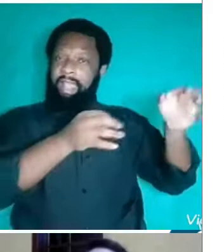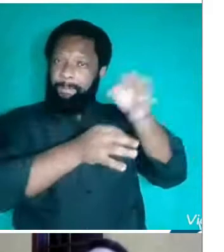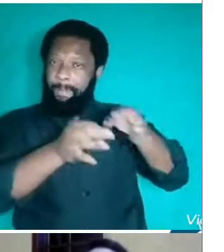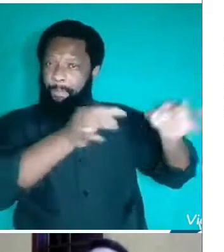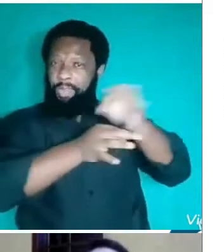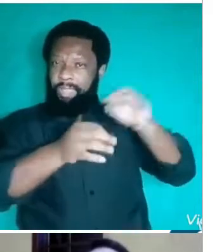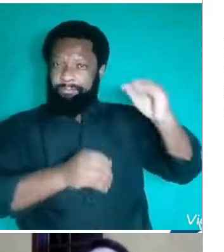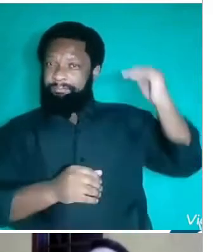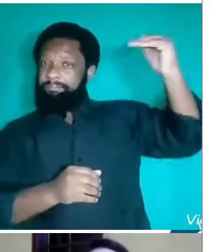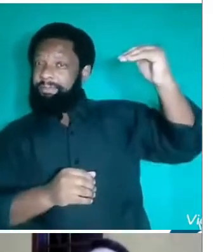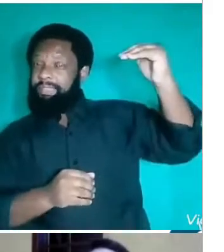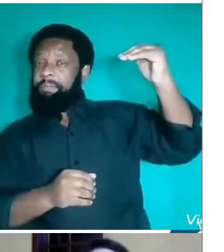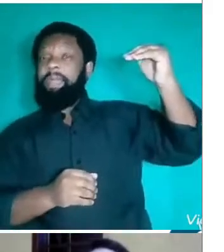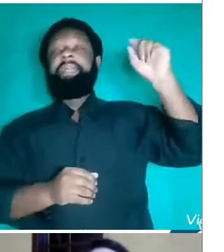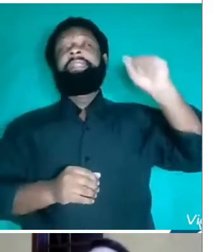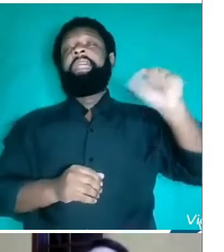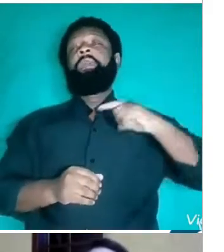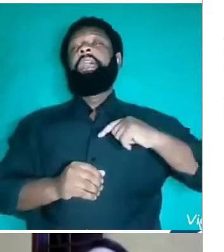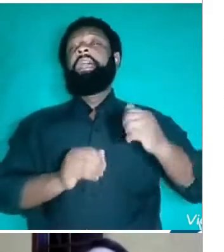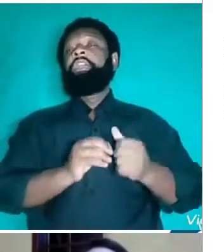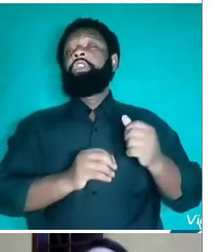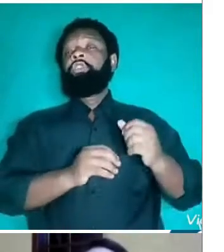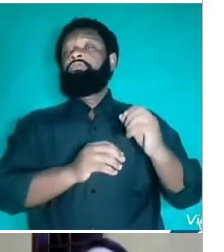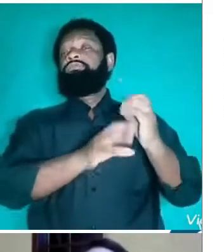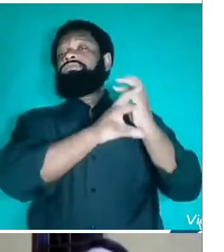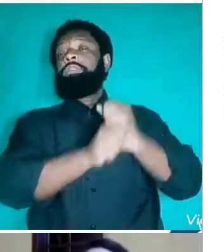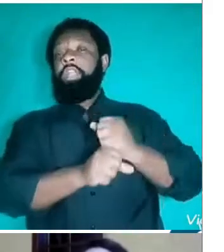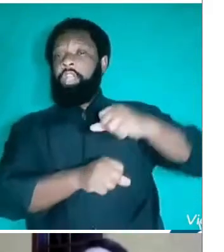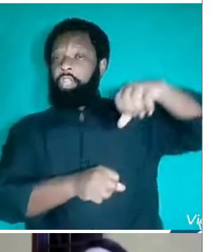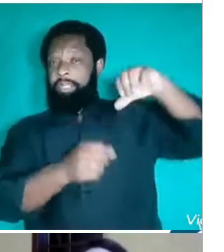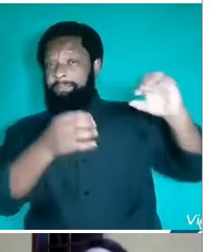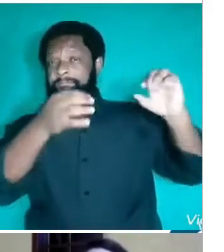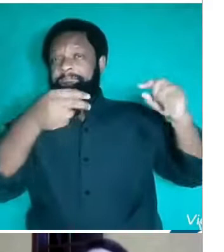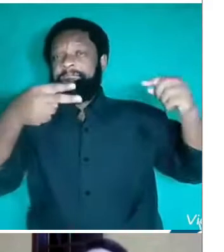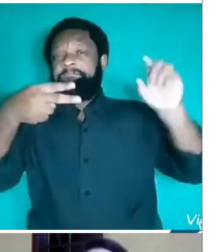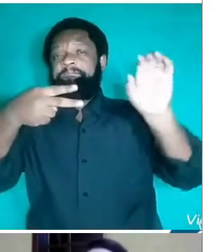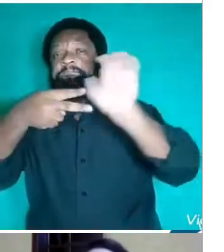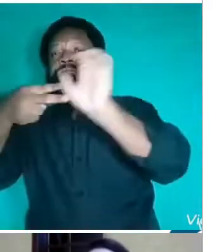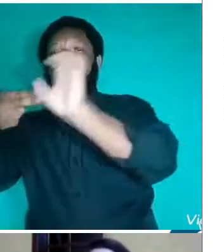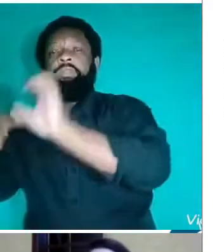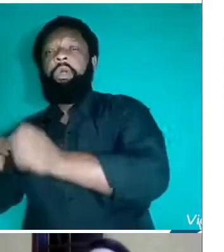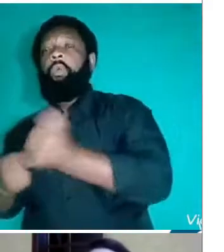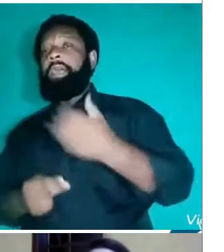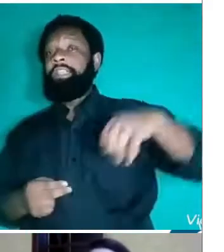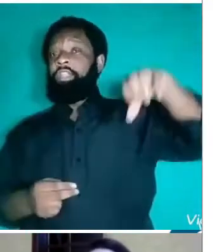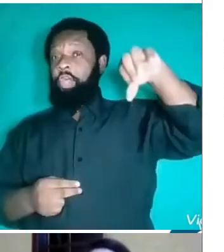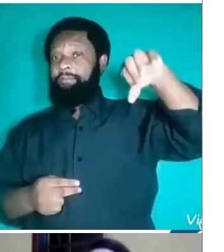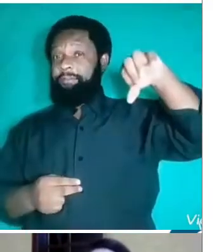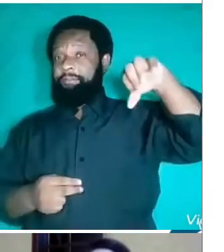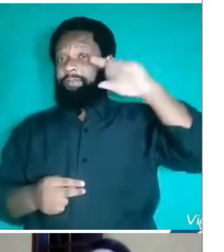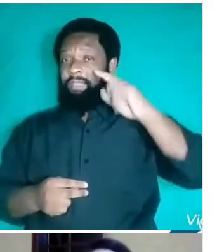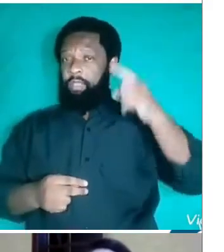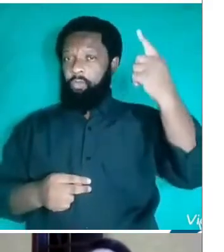aqui de cima, né? Que existem aí um total de 9 ligações duplas. Então, olha só, eu tenho uma